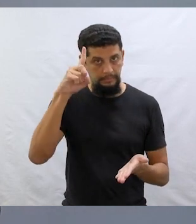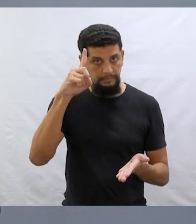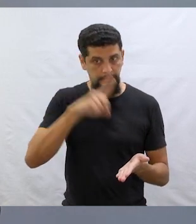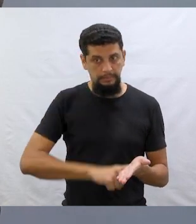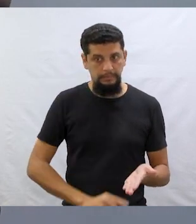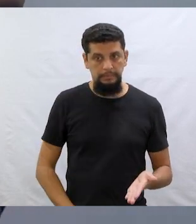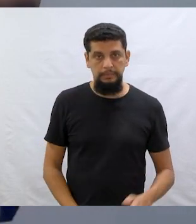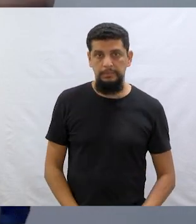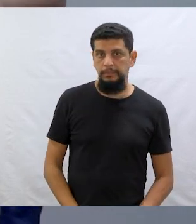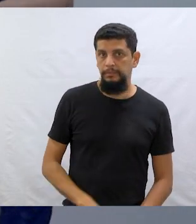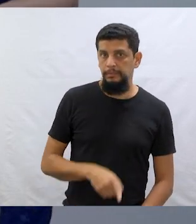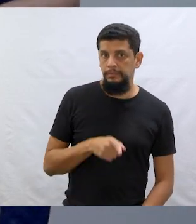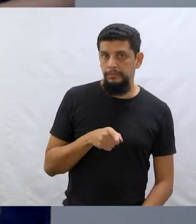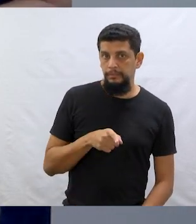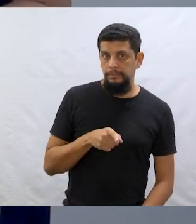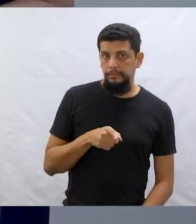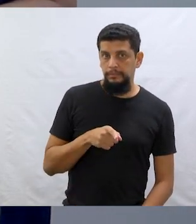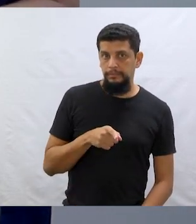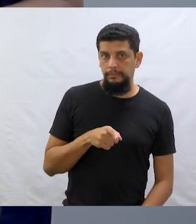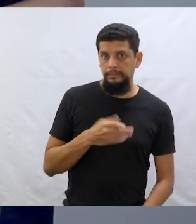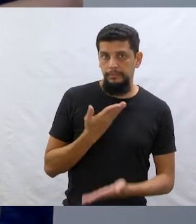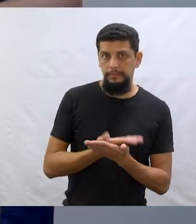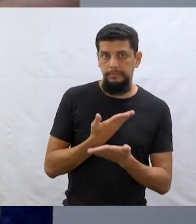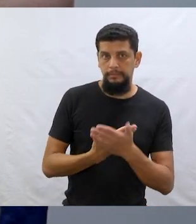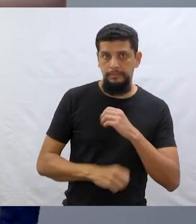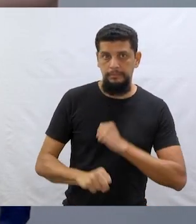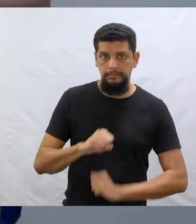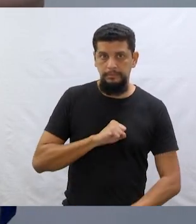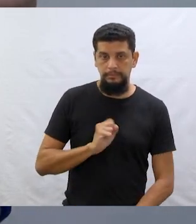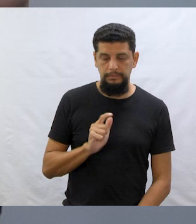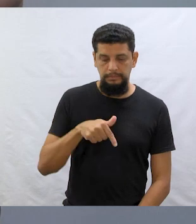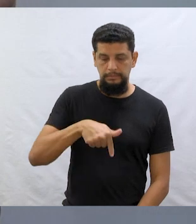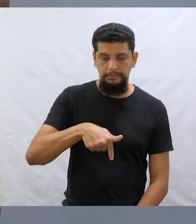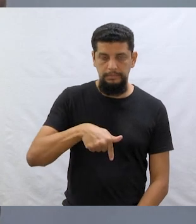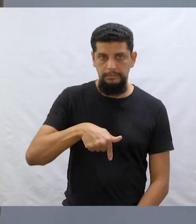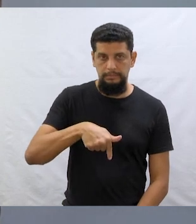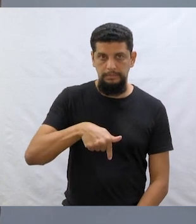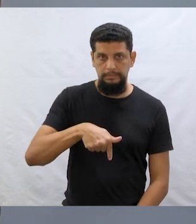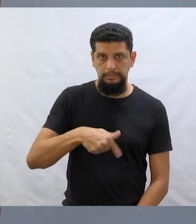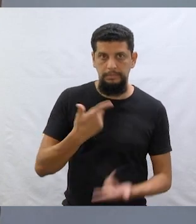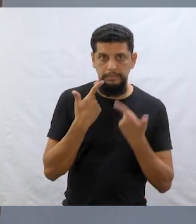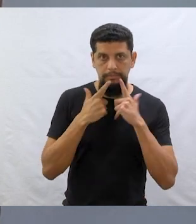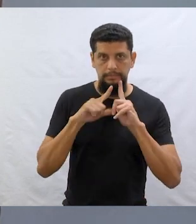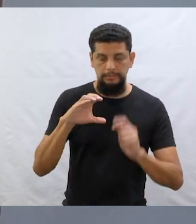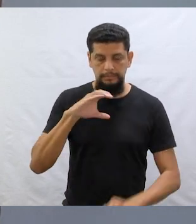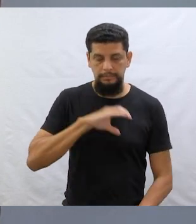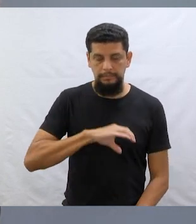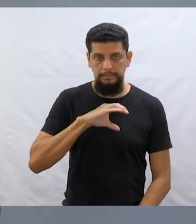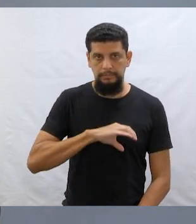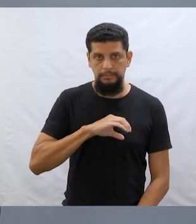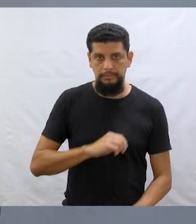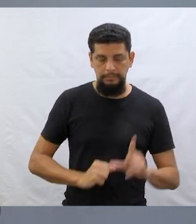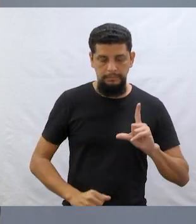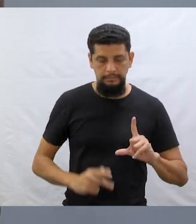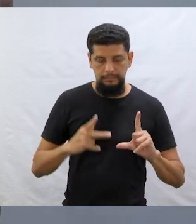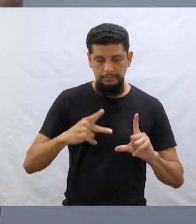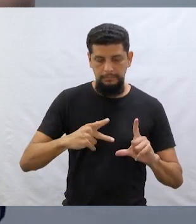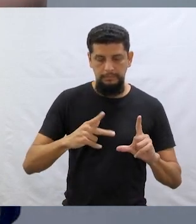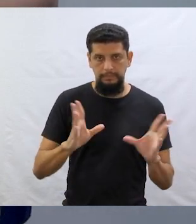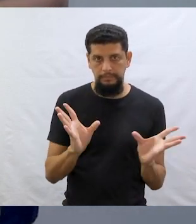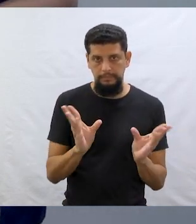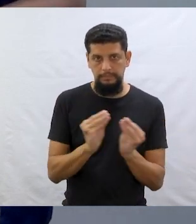data. E aula 7, LP, ou Língua Portuguesa. E olhem